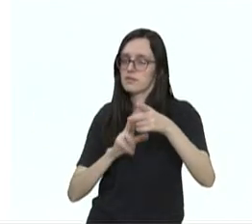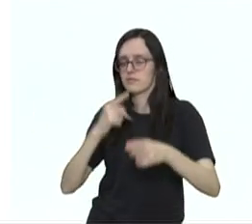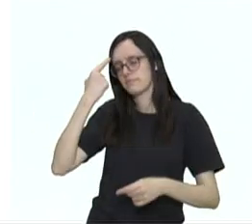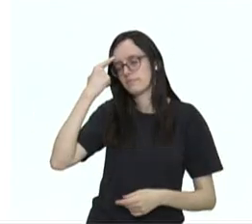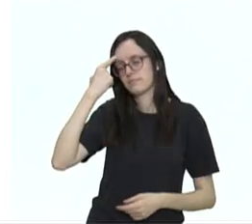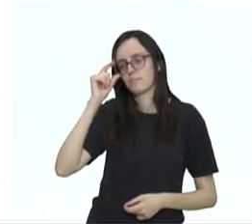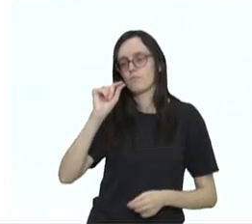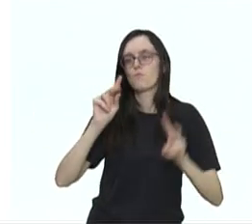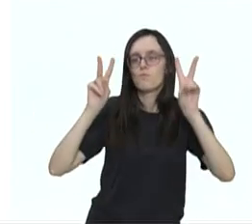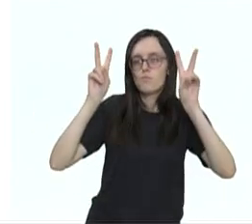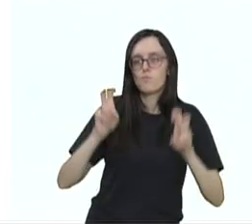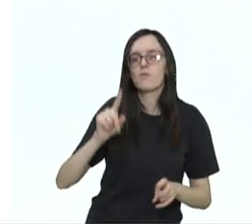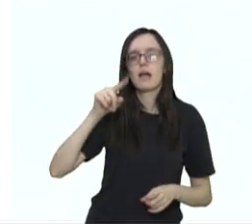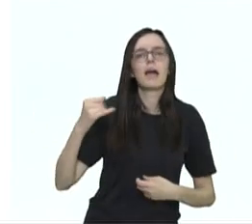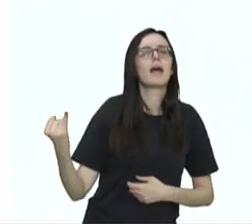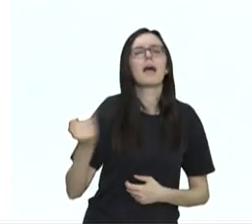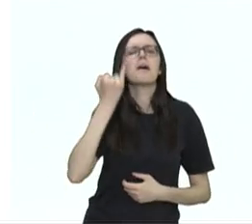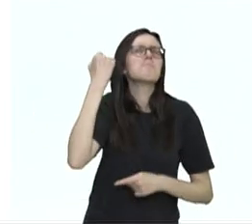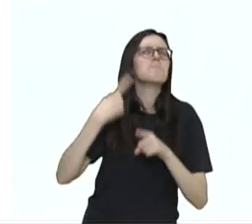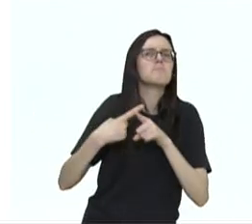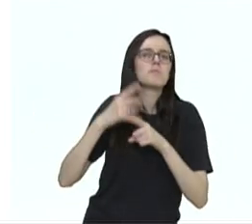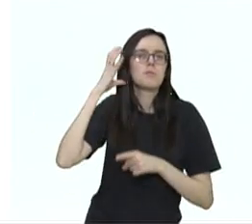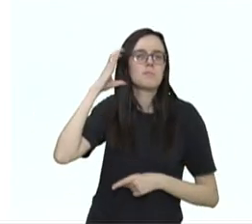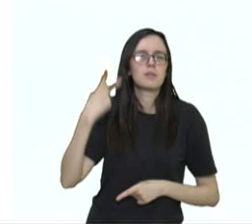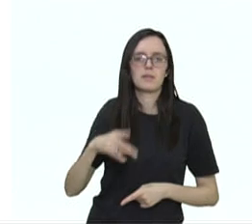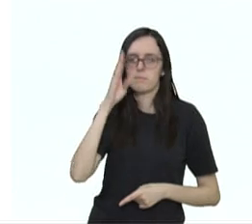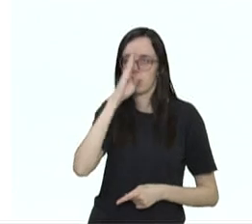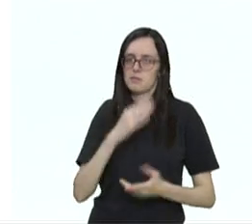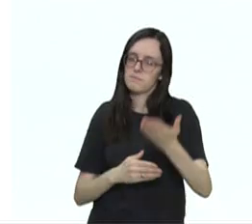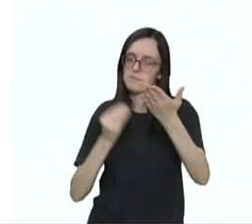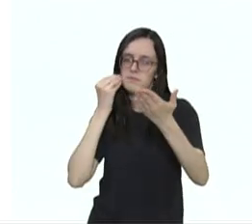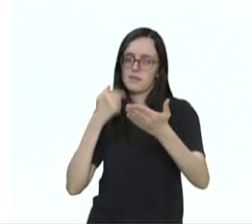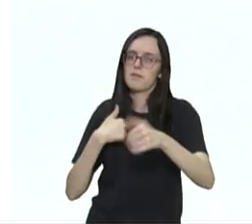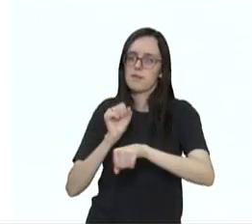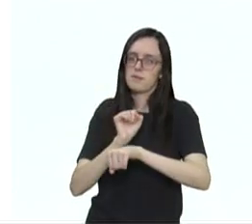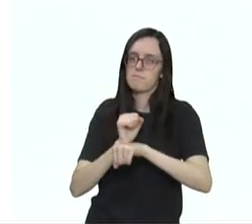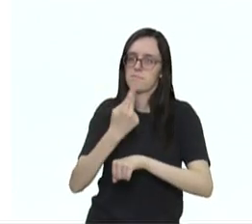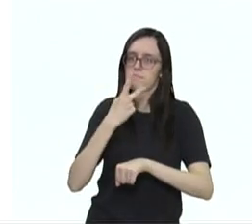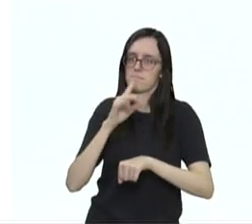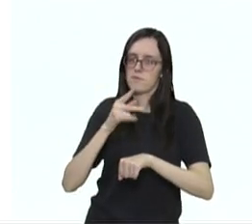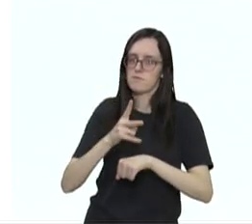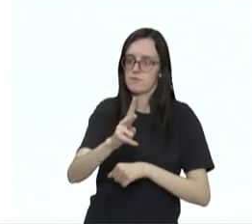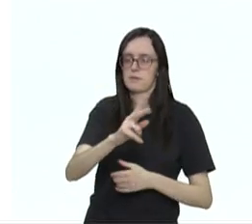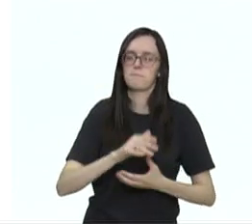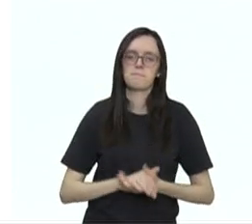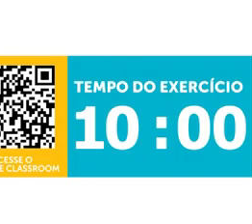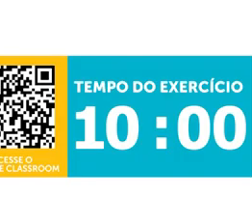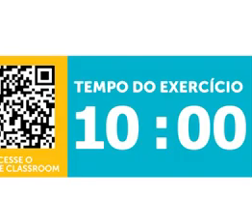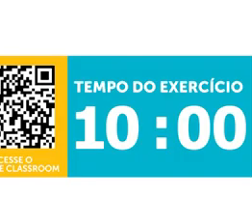pensar um pouquinho sobre a importância do rádio no Brasil. Vai lá que eu te aguardo para a gente continuar.